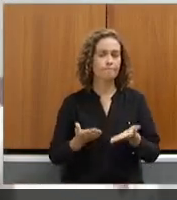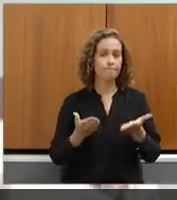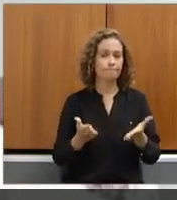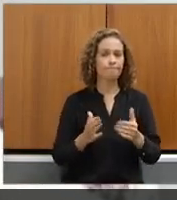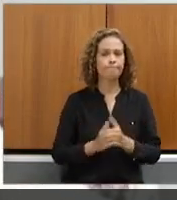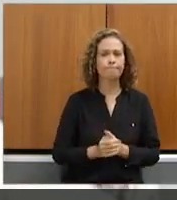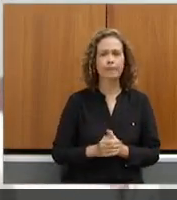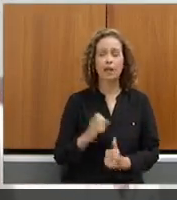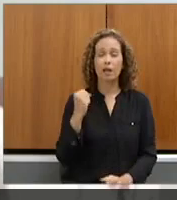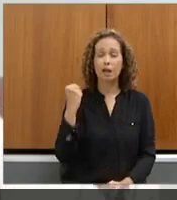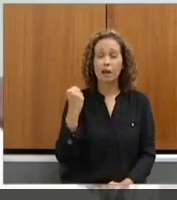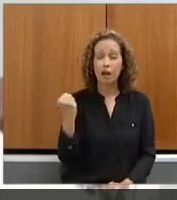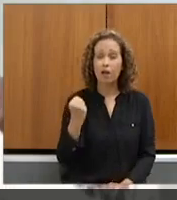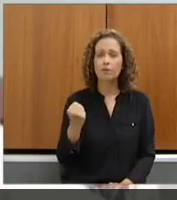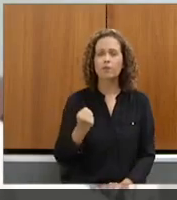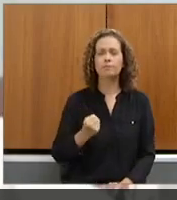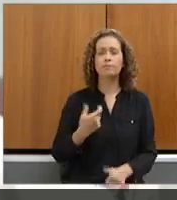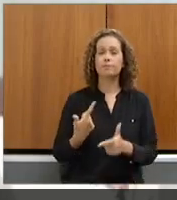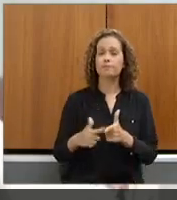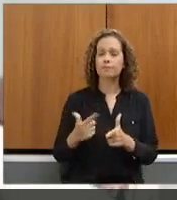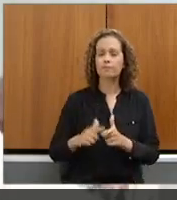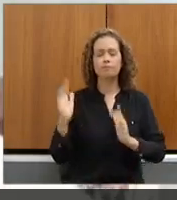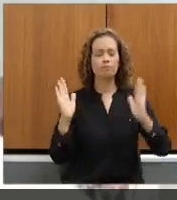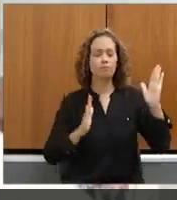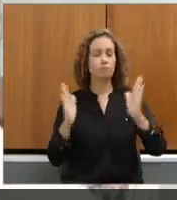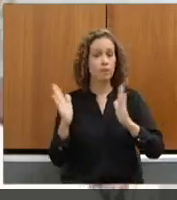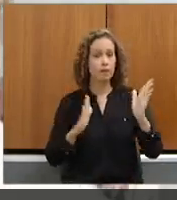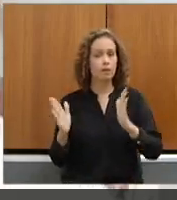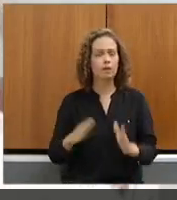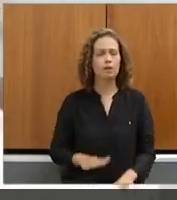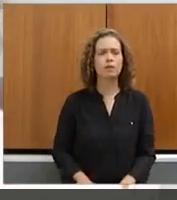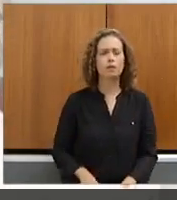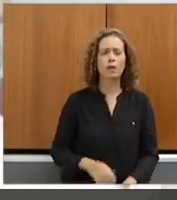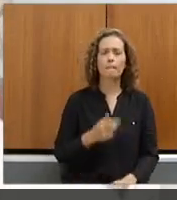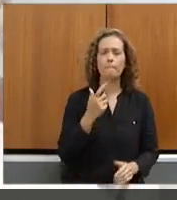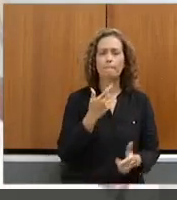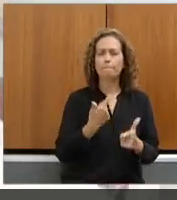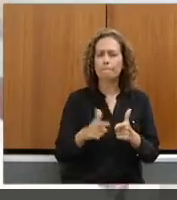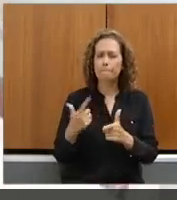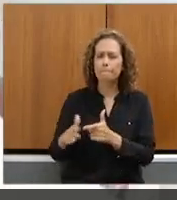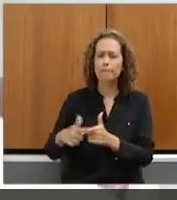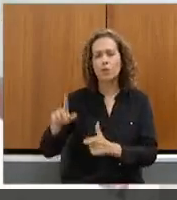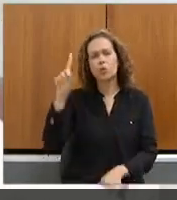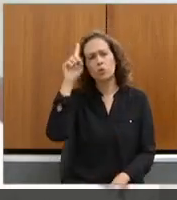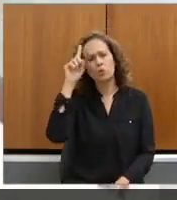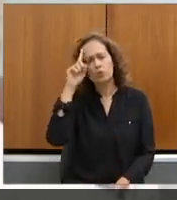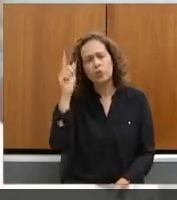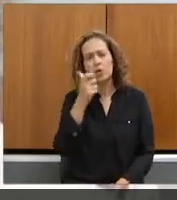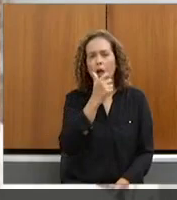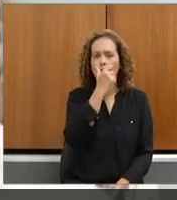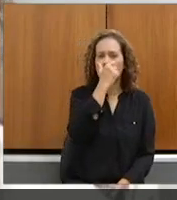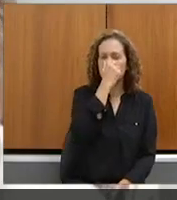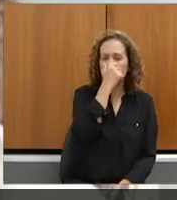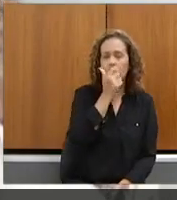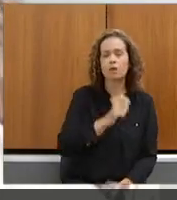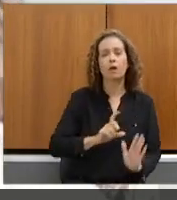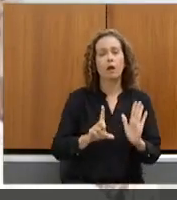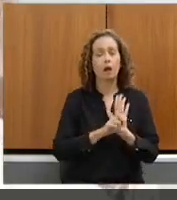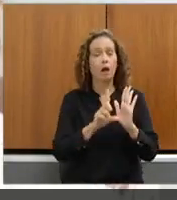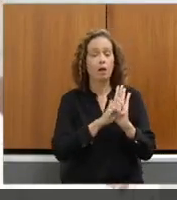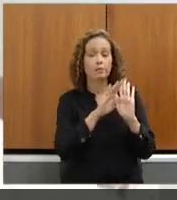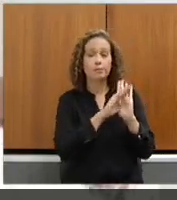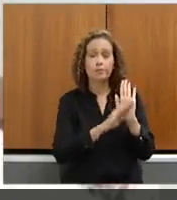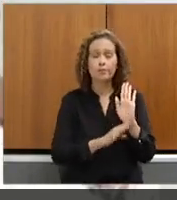nessa grave conjunção da crise de novos casos todo dia e superlotação e setenta por cento das leis de um tenho